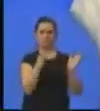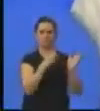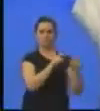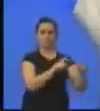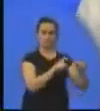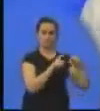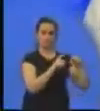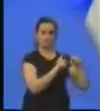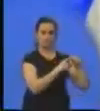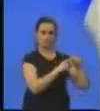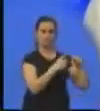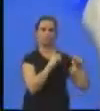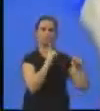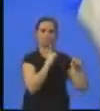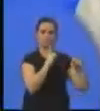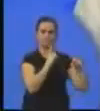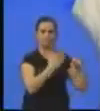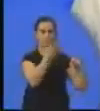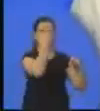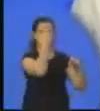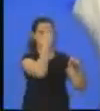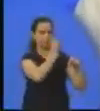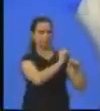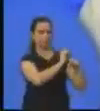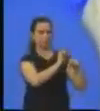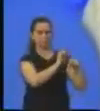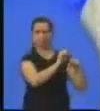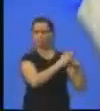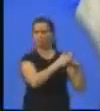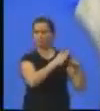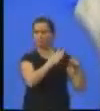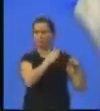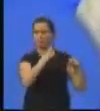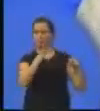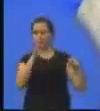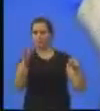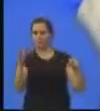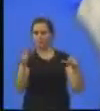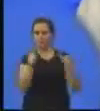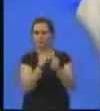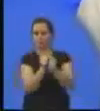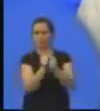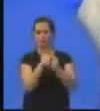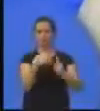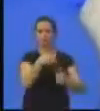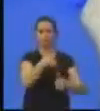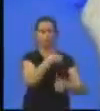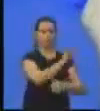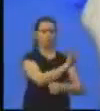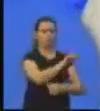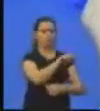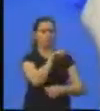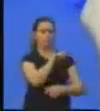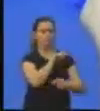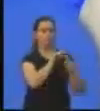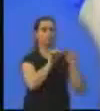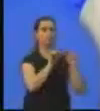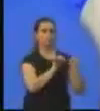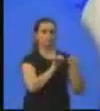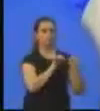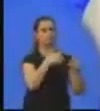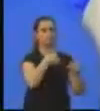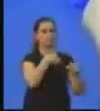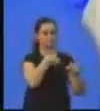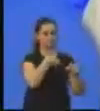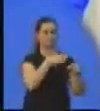de x e eu quero saber, se eu estou próximo daquele x, qual é o comportamento do f de x? Então,